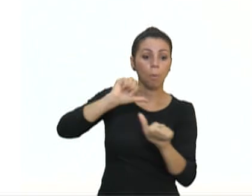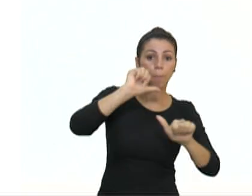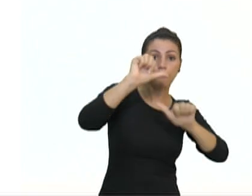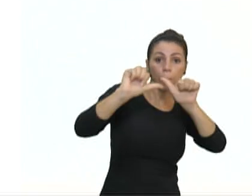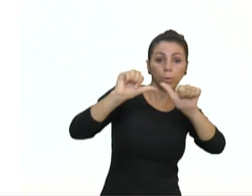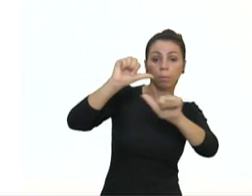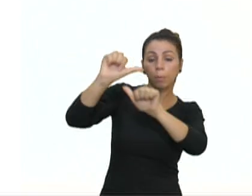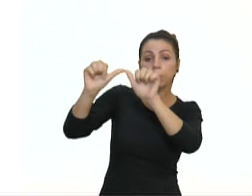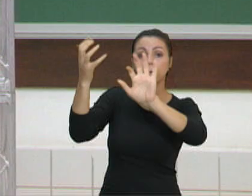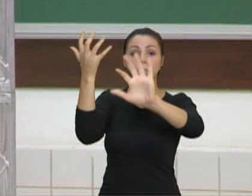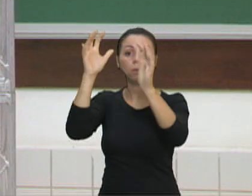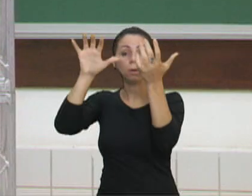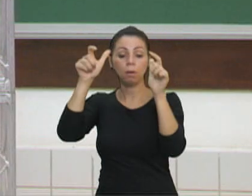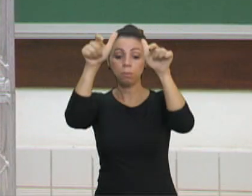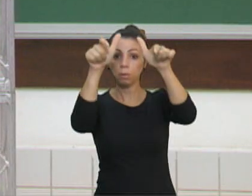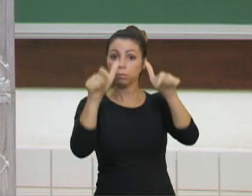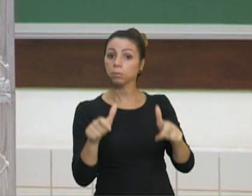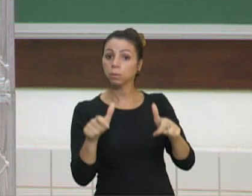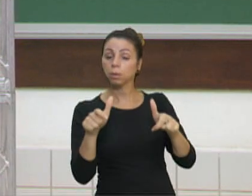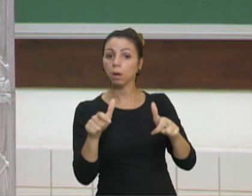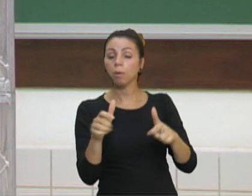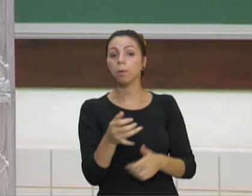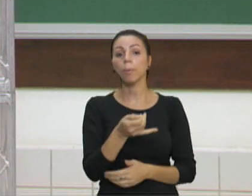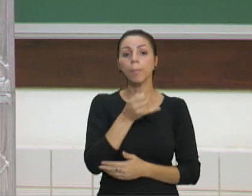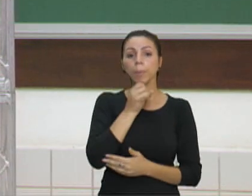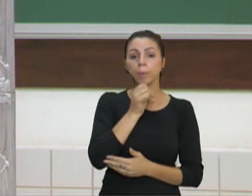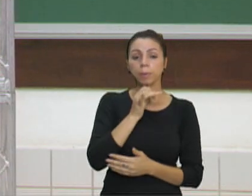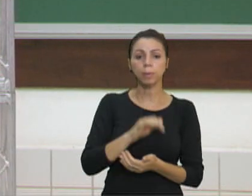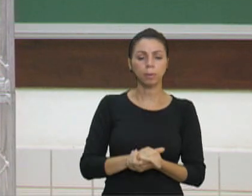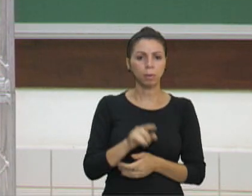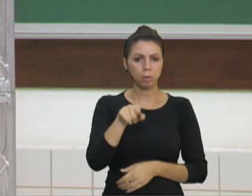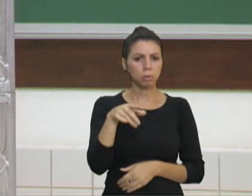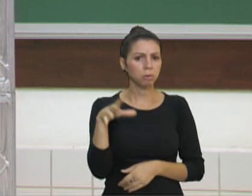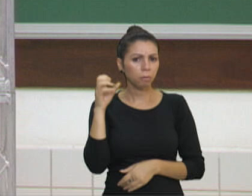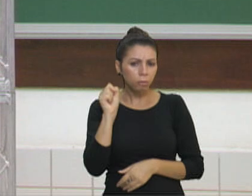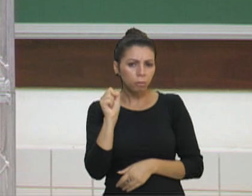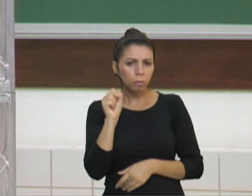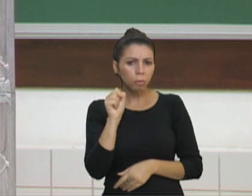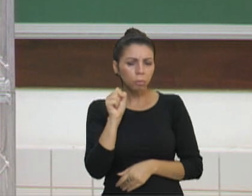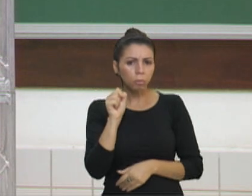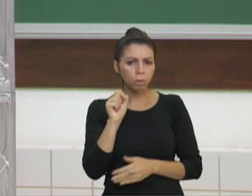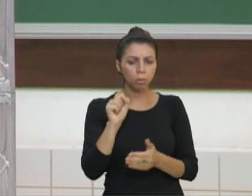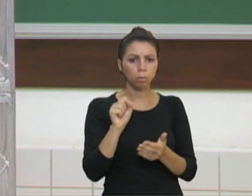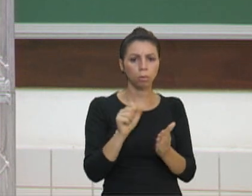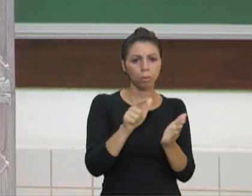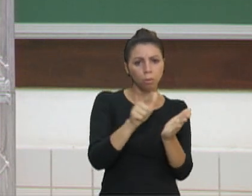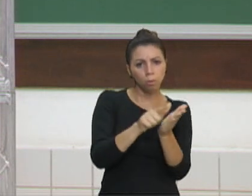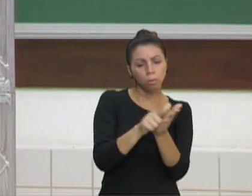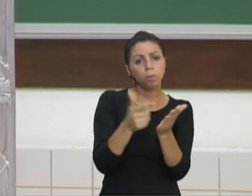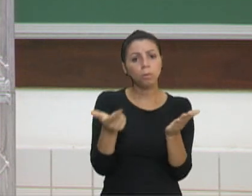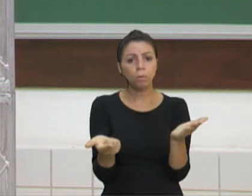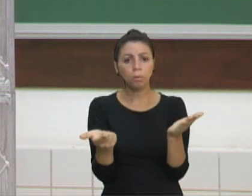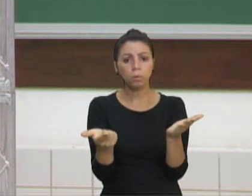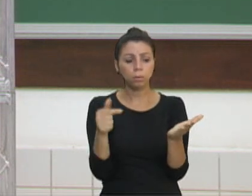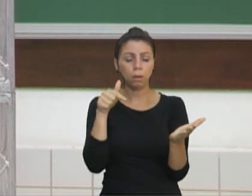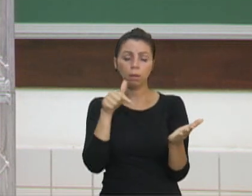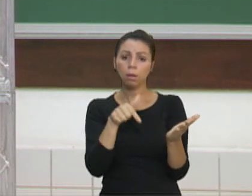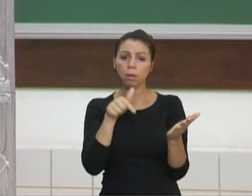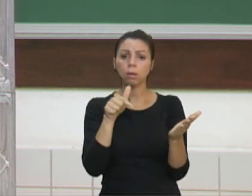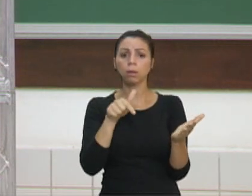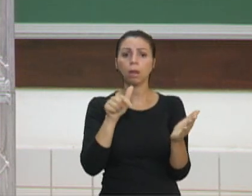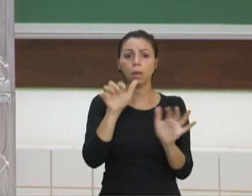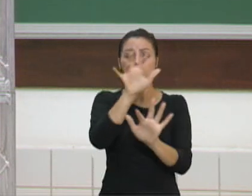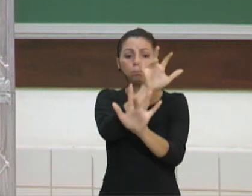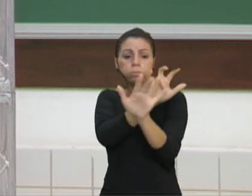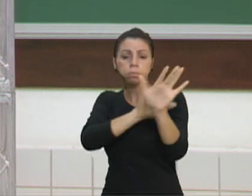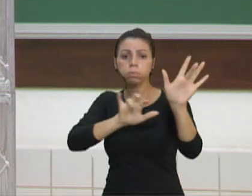daquele determinado local. Você já deve ter ouvido falar num jornal, tem uma massa de ar frio